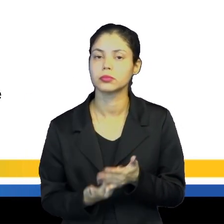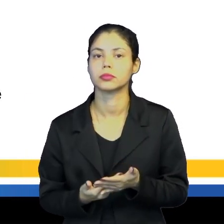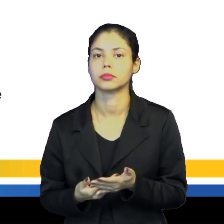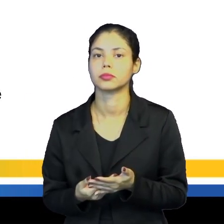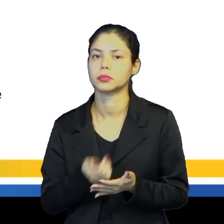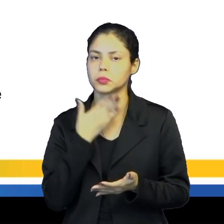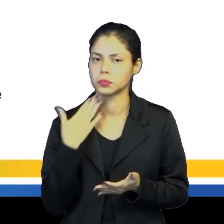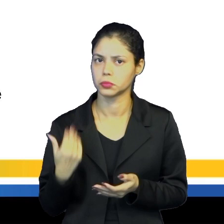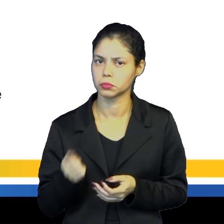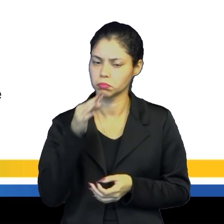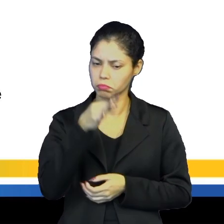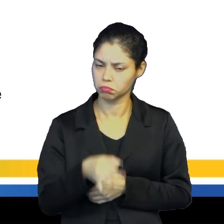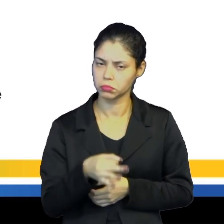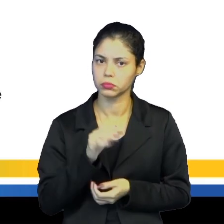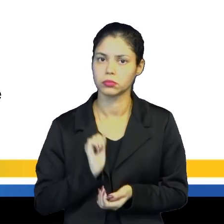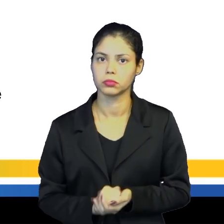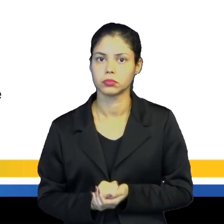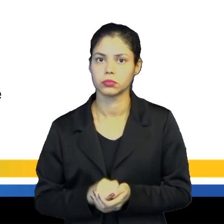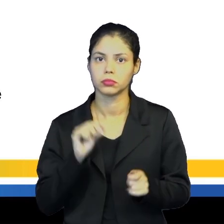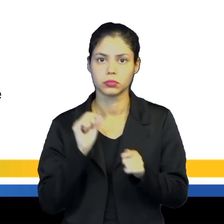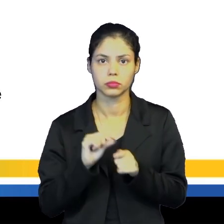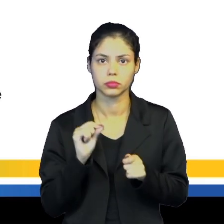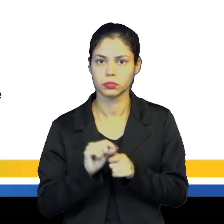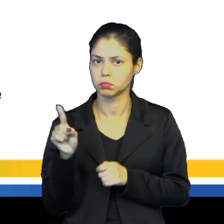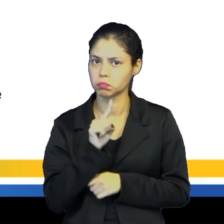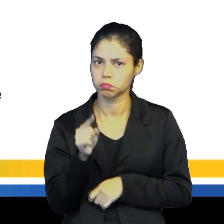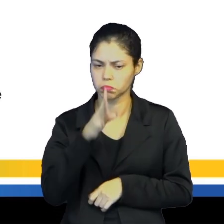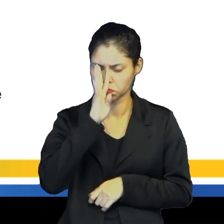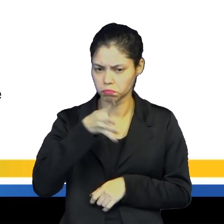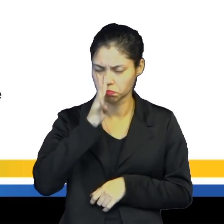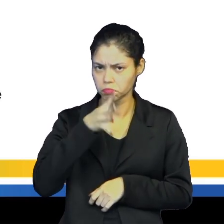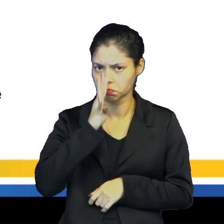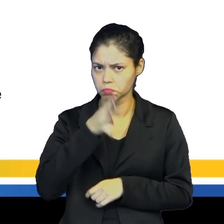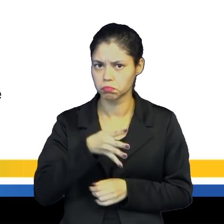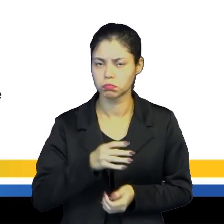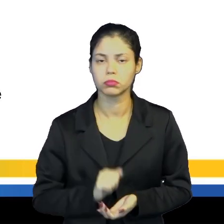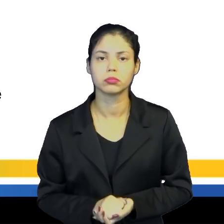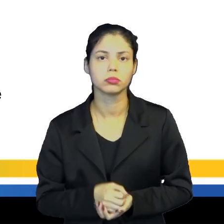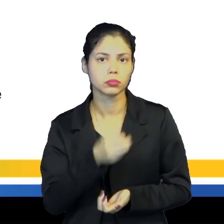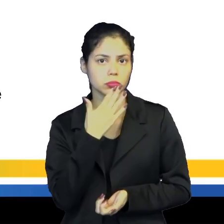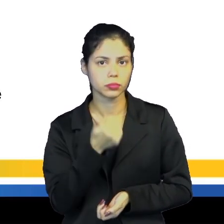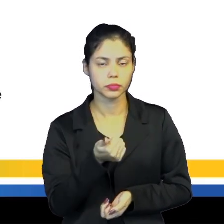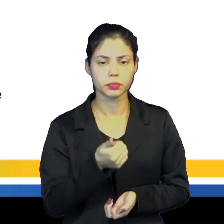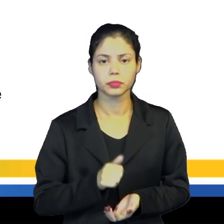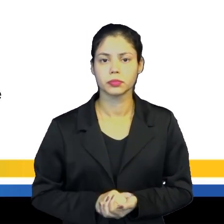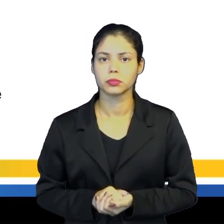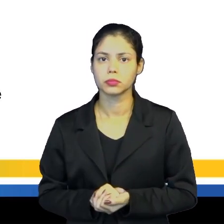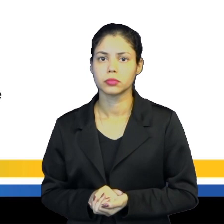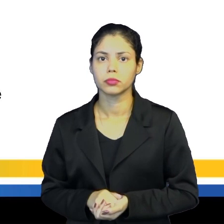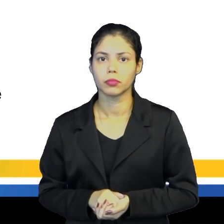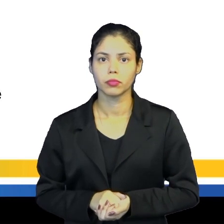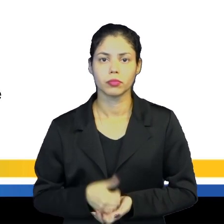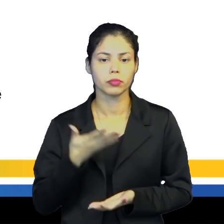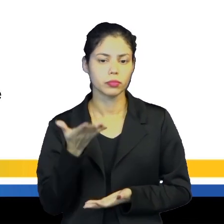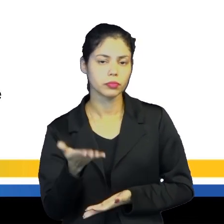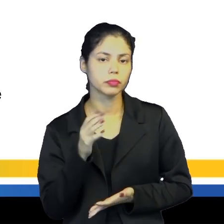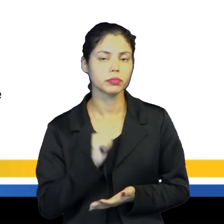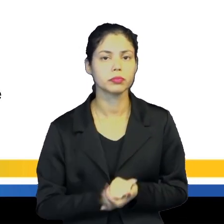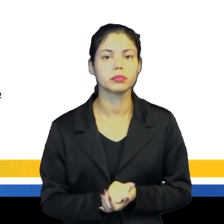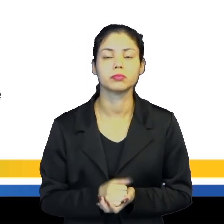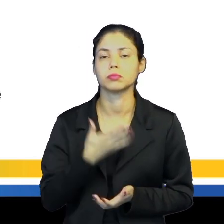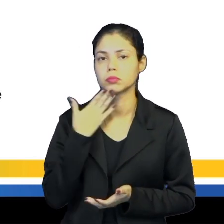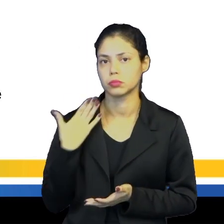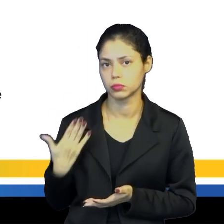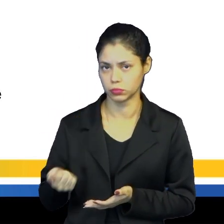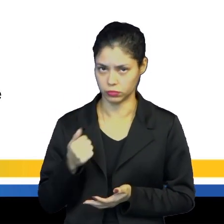de uma maneira correta. Não faça nenhuma crítica. Tudo bem? Então, é essa maneira aí a